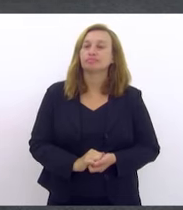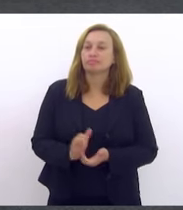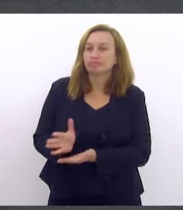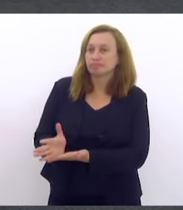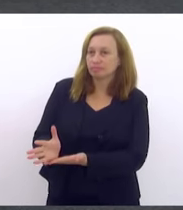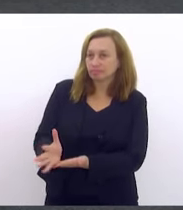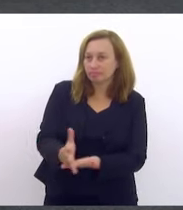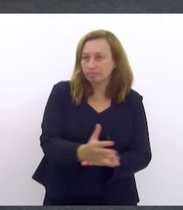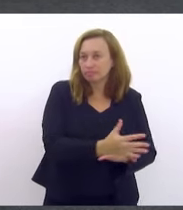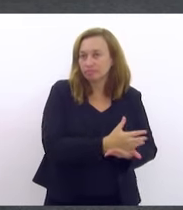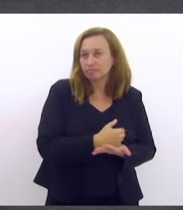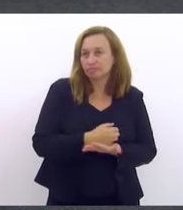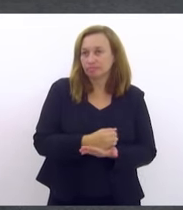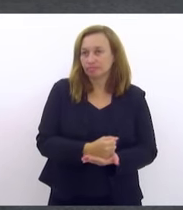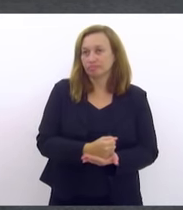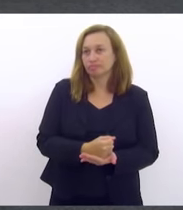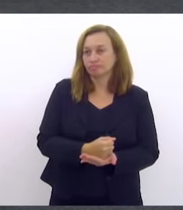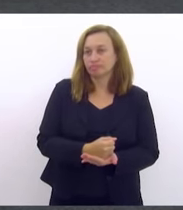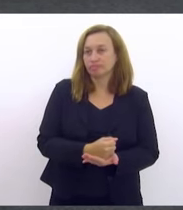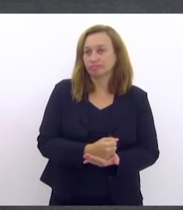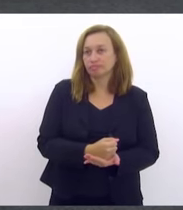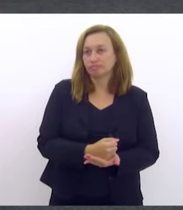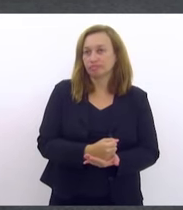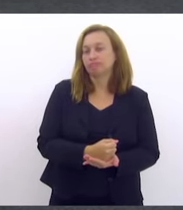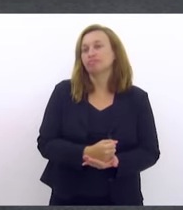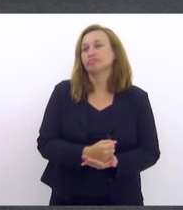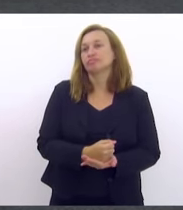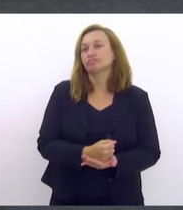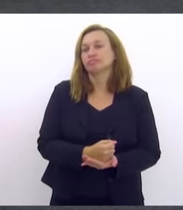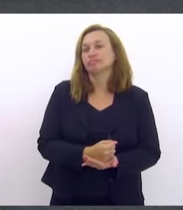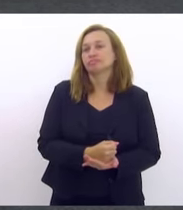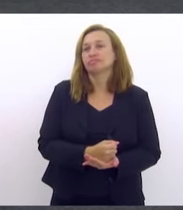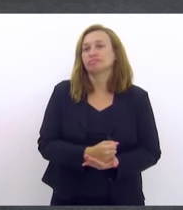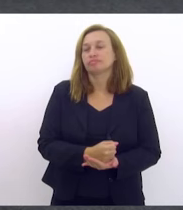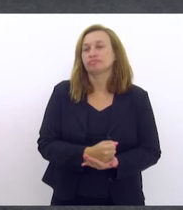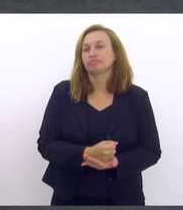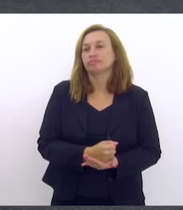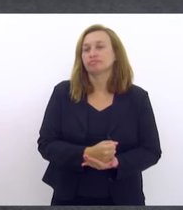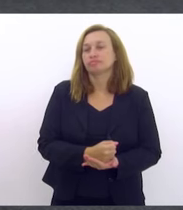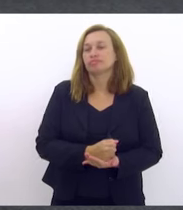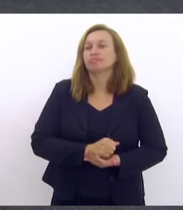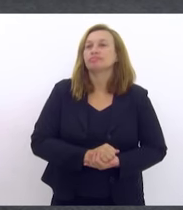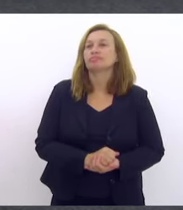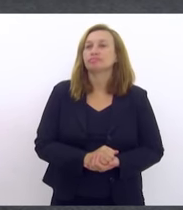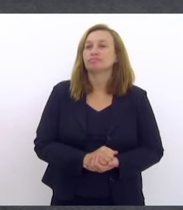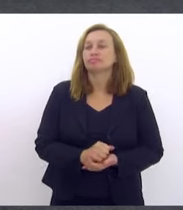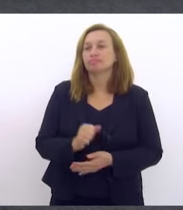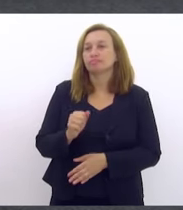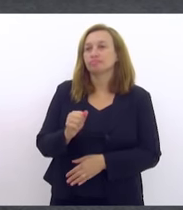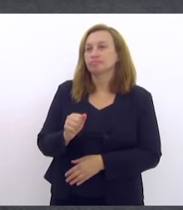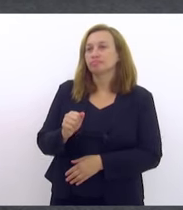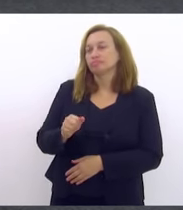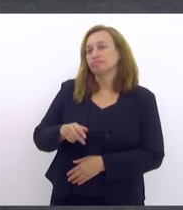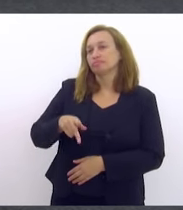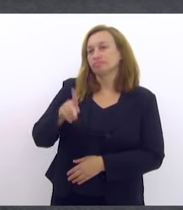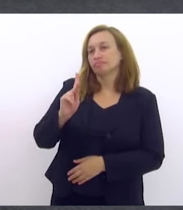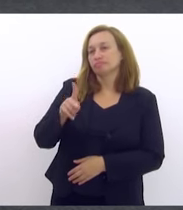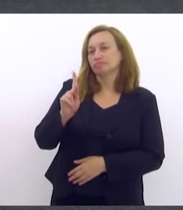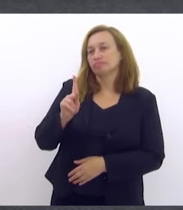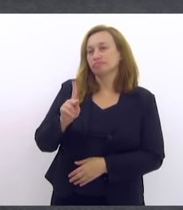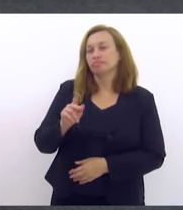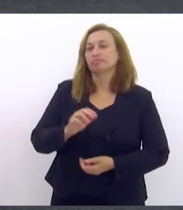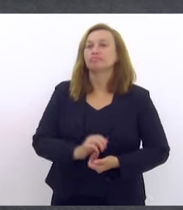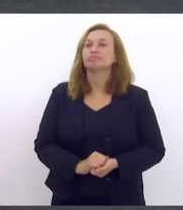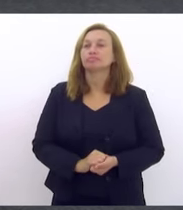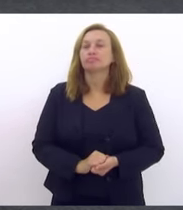arrecadação das compensações oriundas da exploração de petróleo e gás, que são os ROEDs-PE.